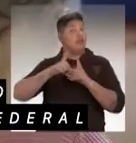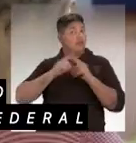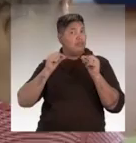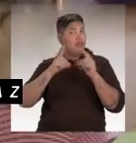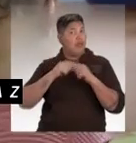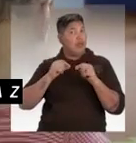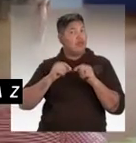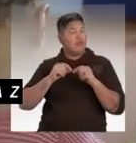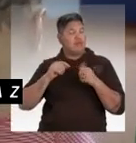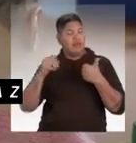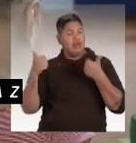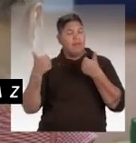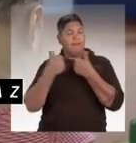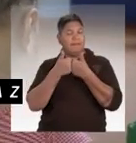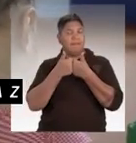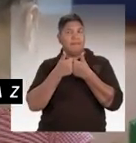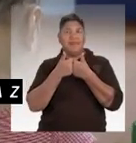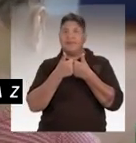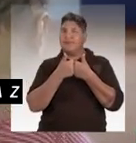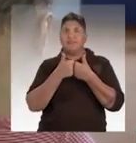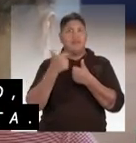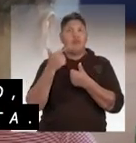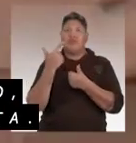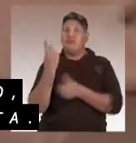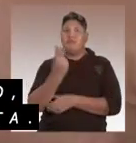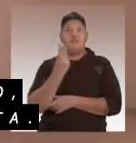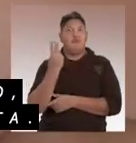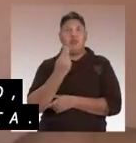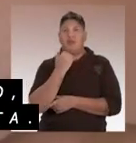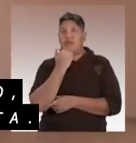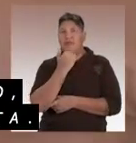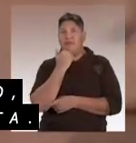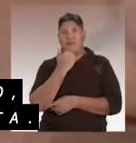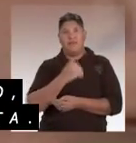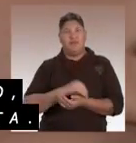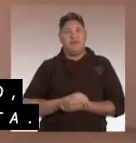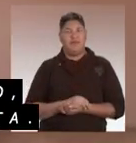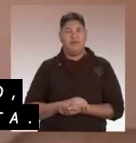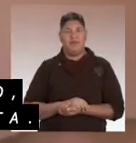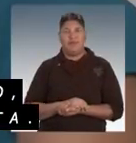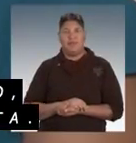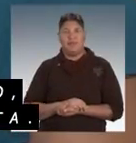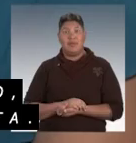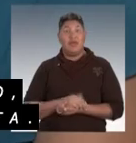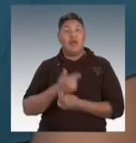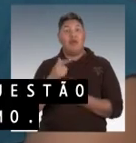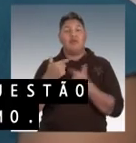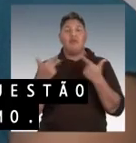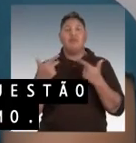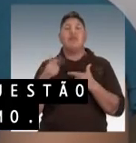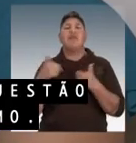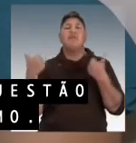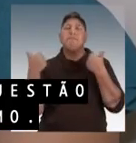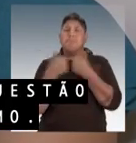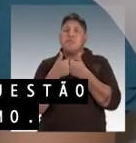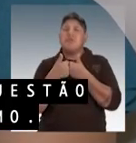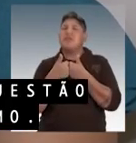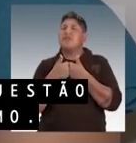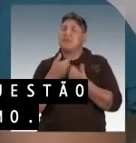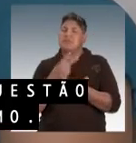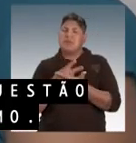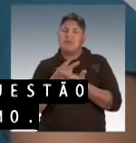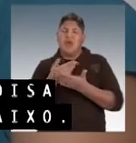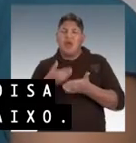Brasília, e traz uma proximidade que não tem preço, segundo a jornalista. A outra questão é a questão da proximidade